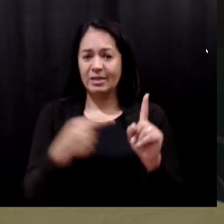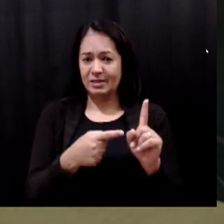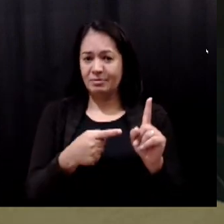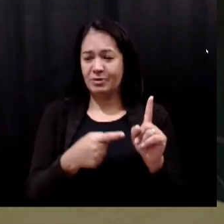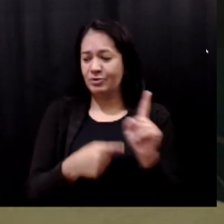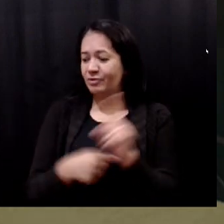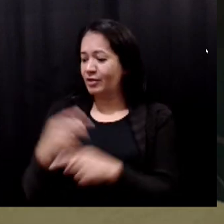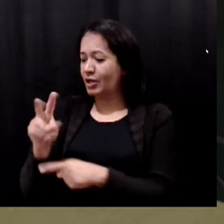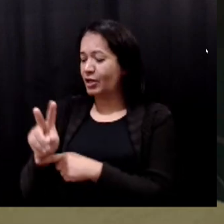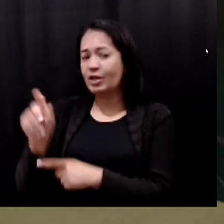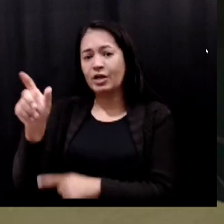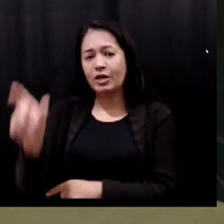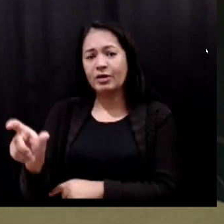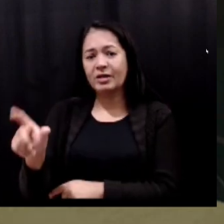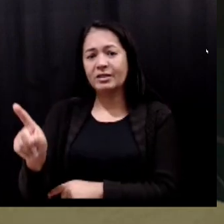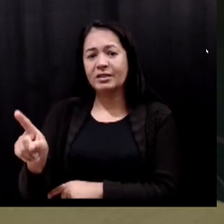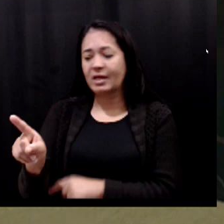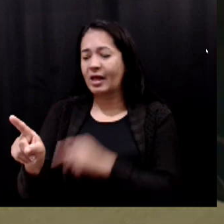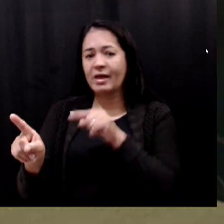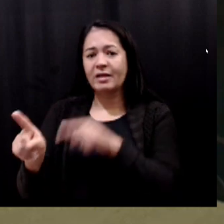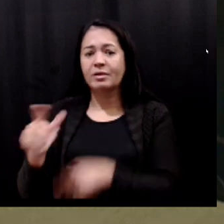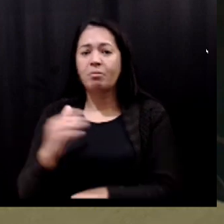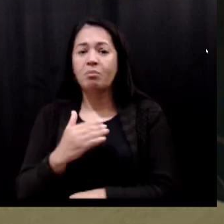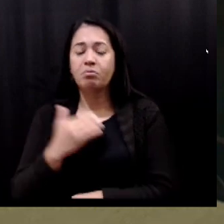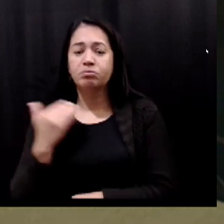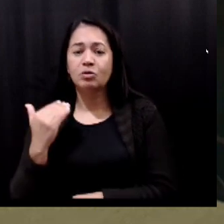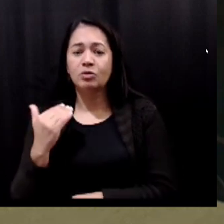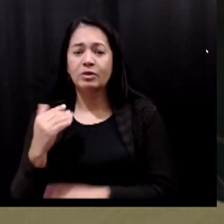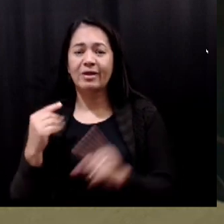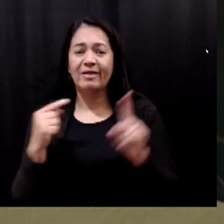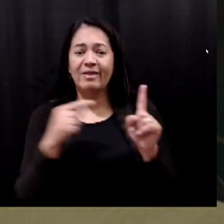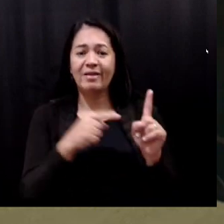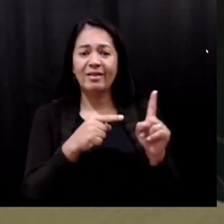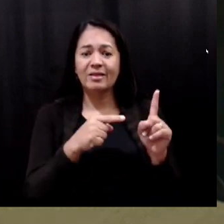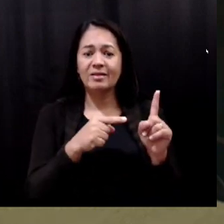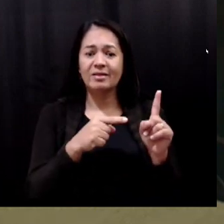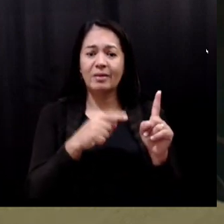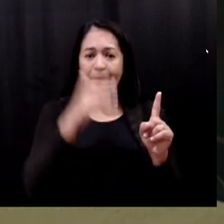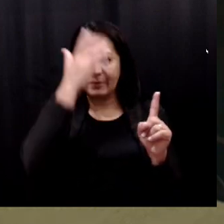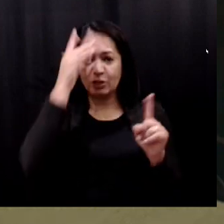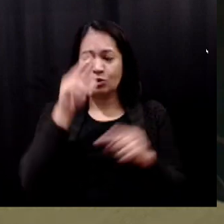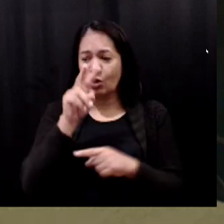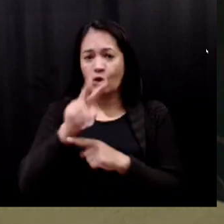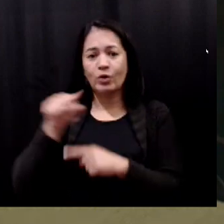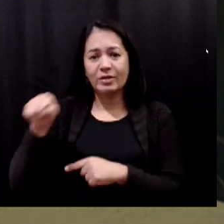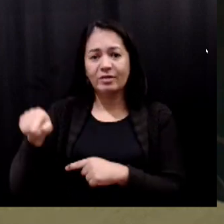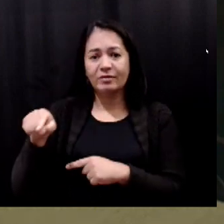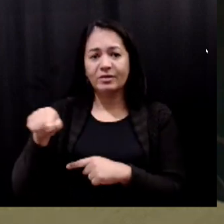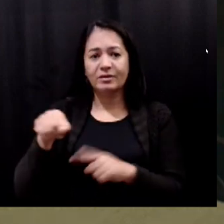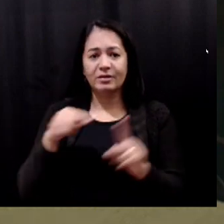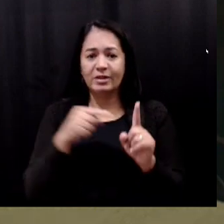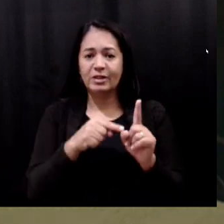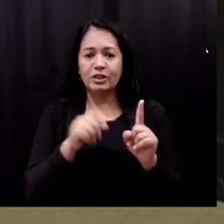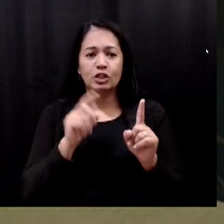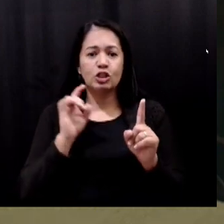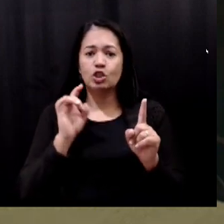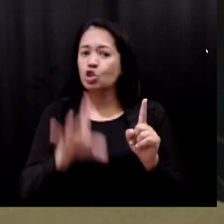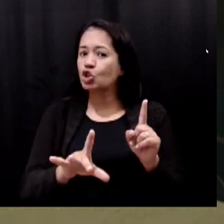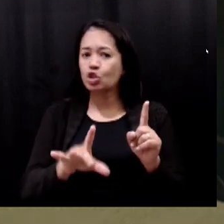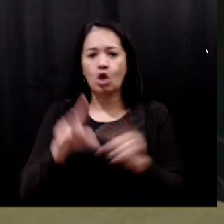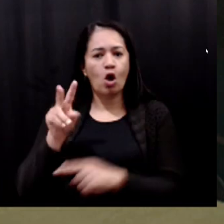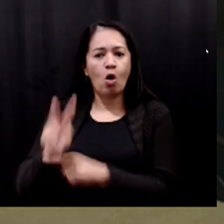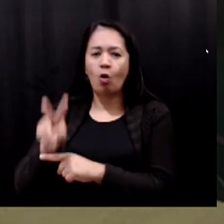mais entre nós, esse cuidador, ele só cuidou de outra pessoa, ele deixou de se